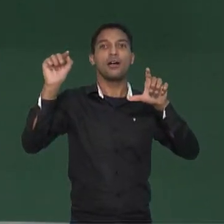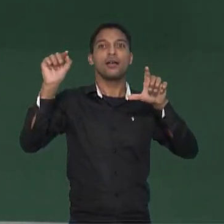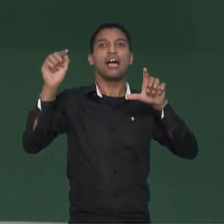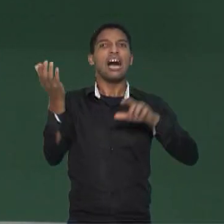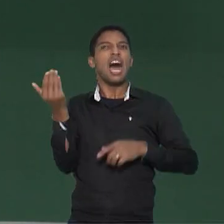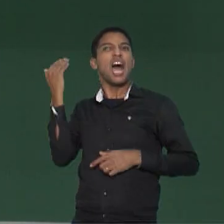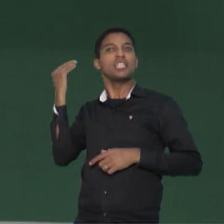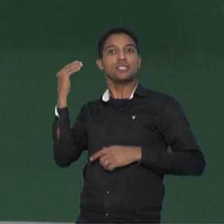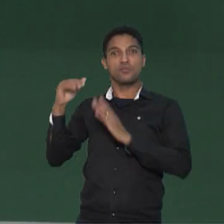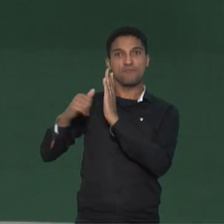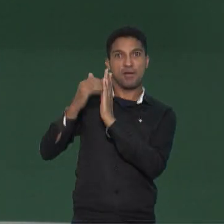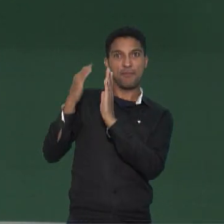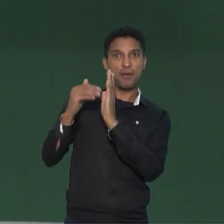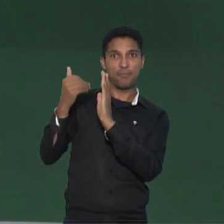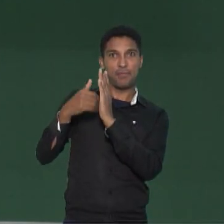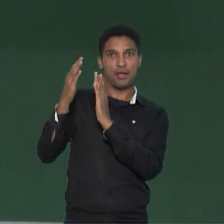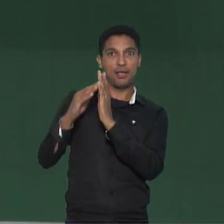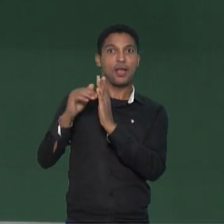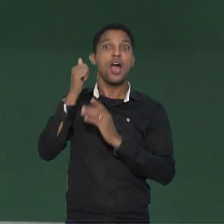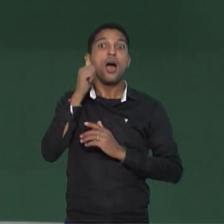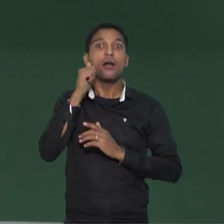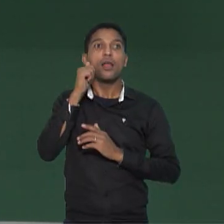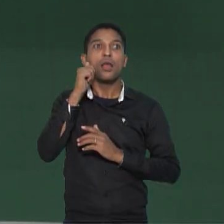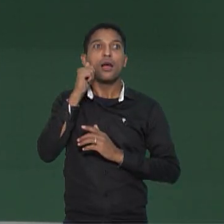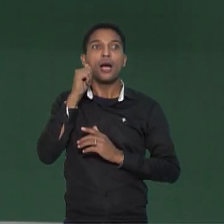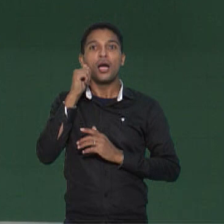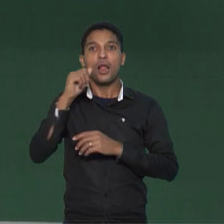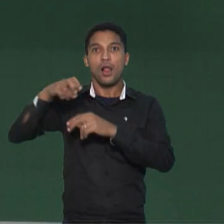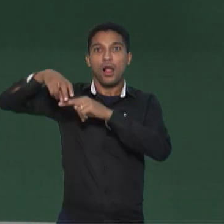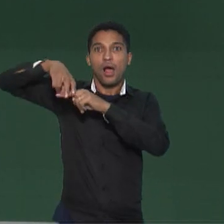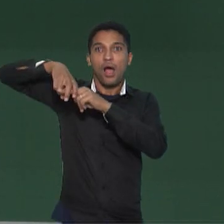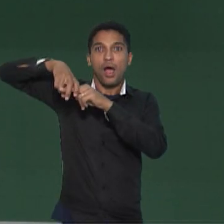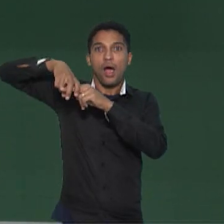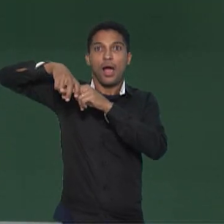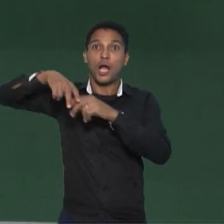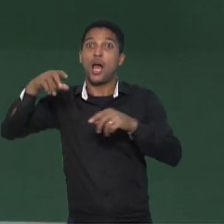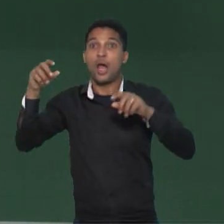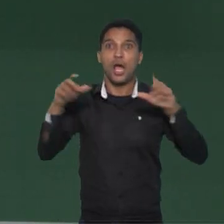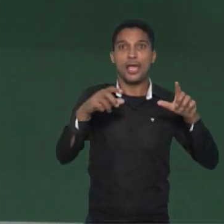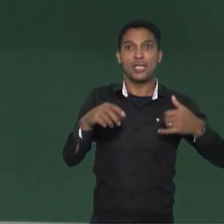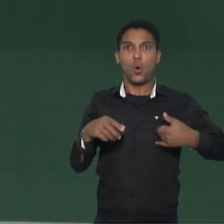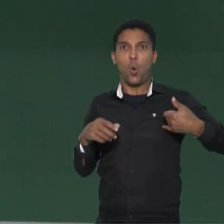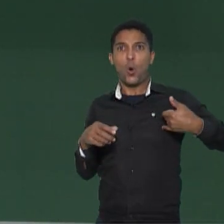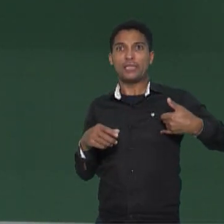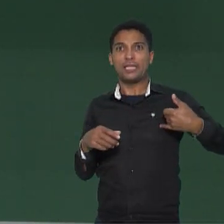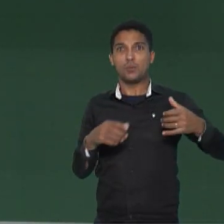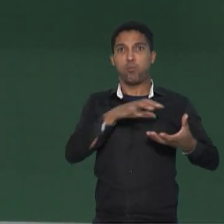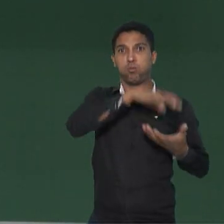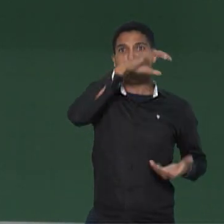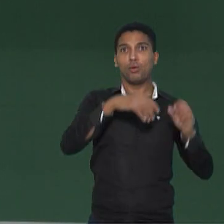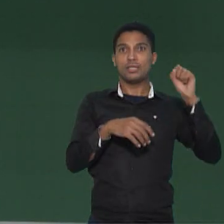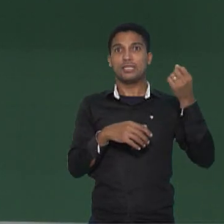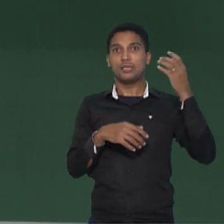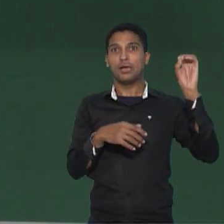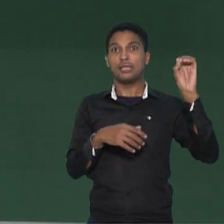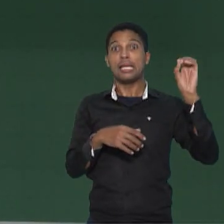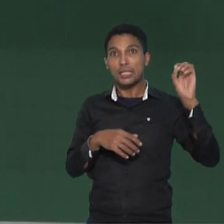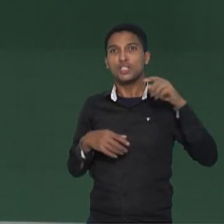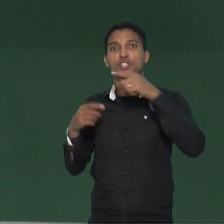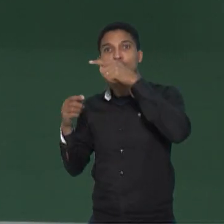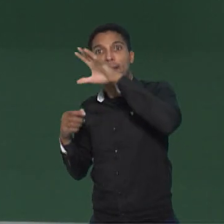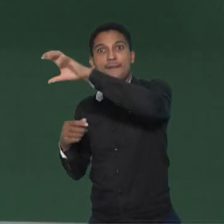ele foi usar anos mais tarde, né? 1862 e ela é de 1808, então quase 50 e poucos anos depois, né,